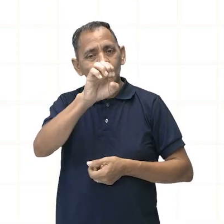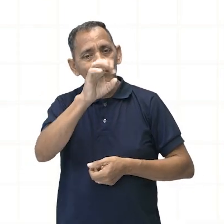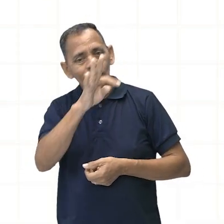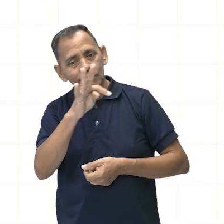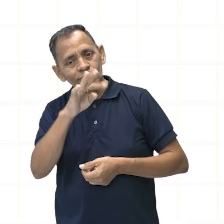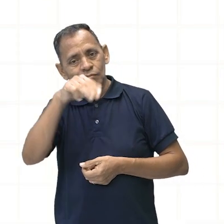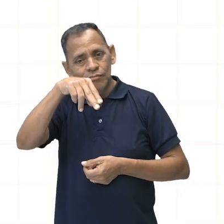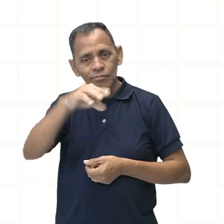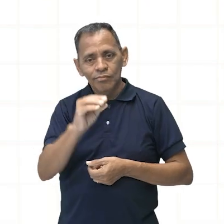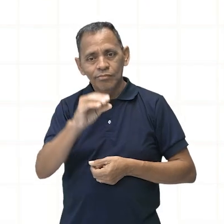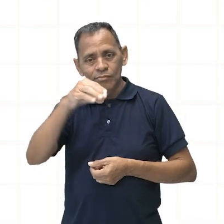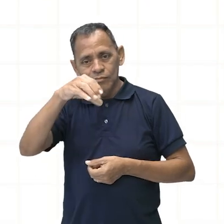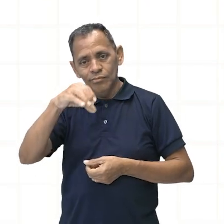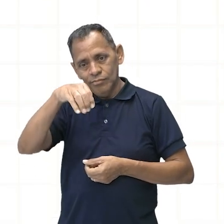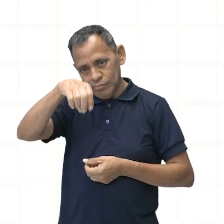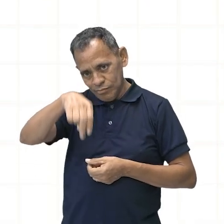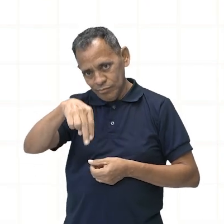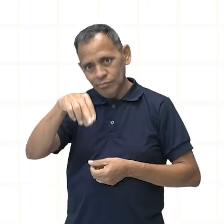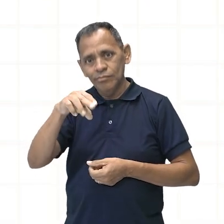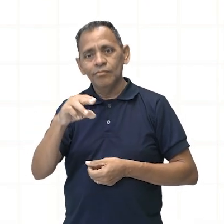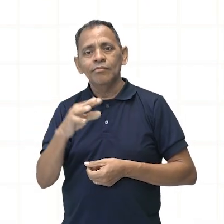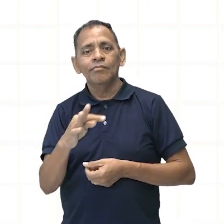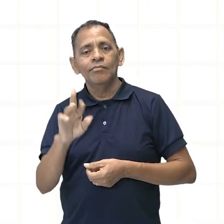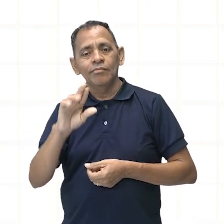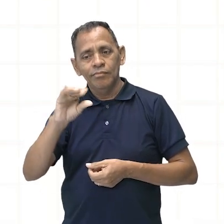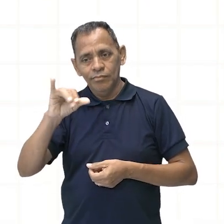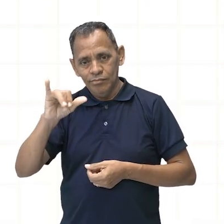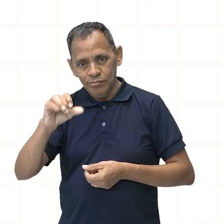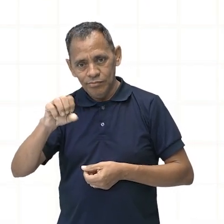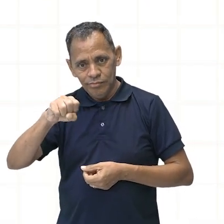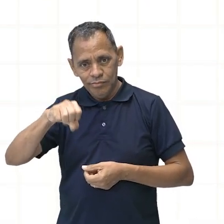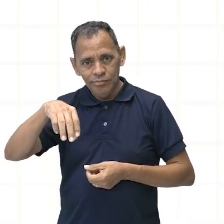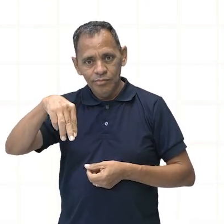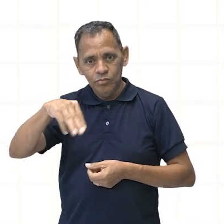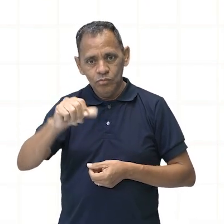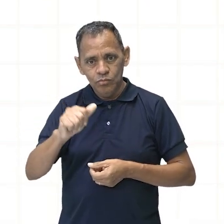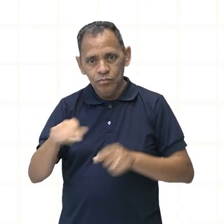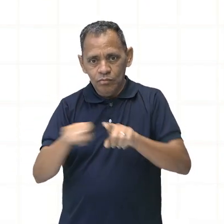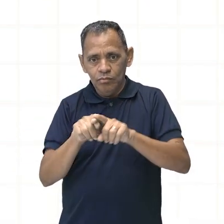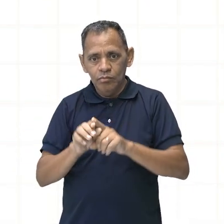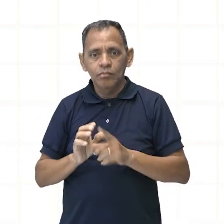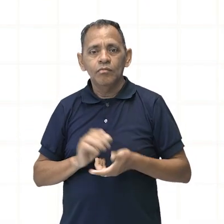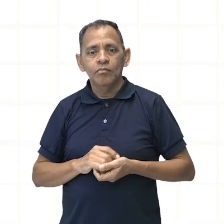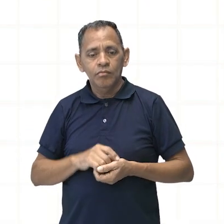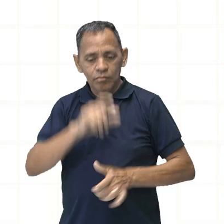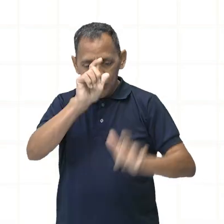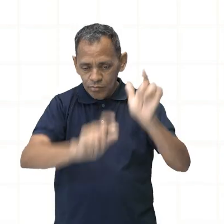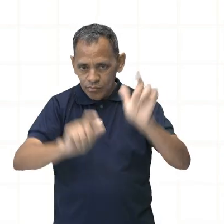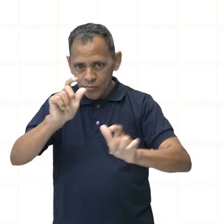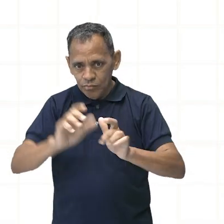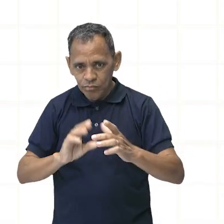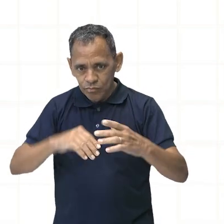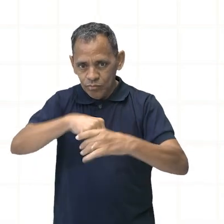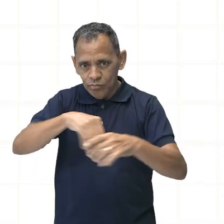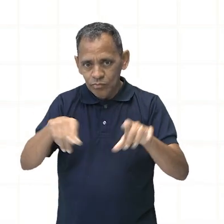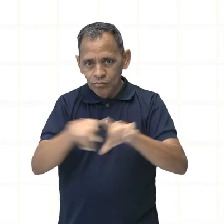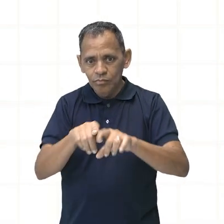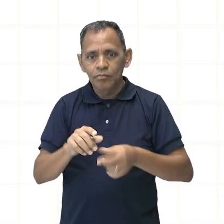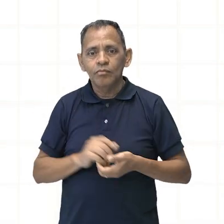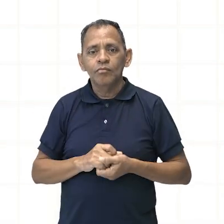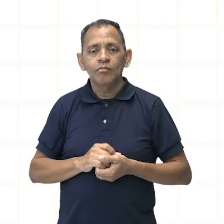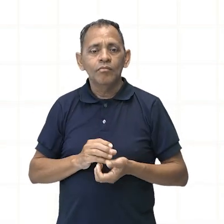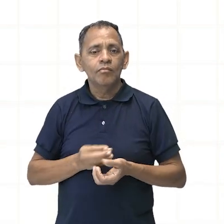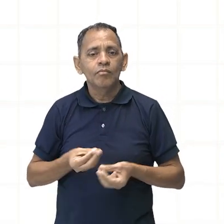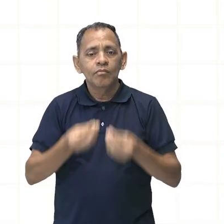etnocentrismo, ele acontece quando um indivíduo ou um conjunto de pessoas coloca a sua própria cultura